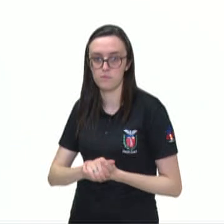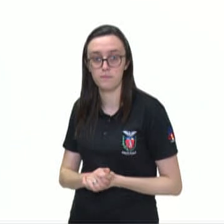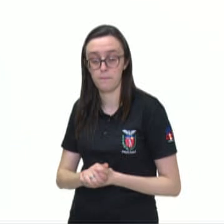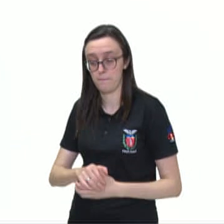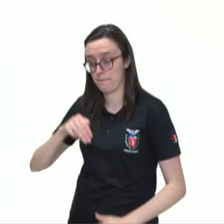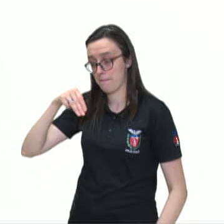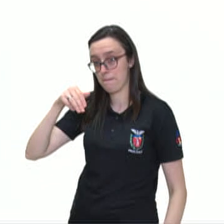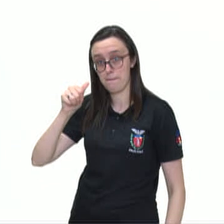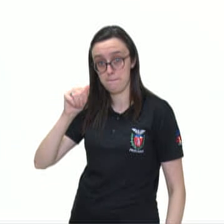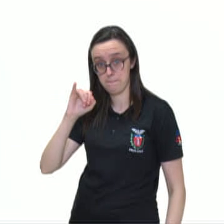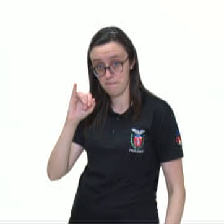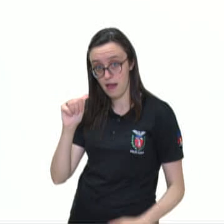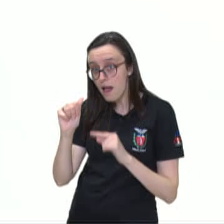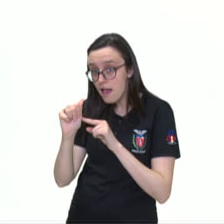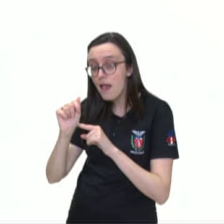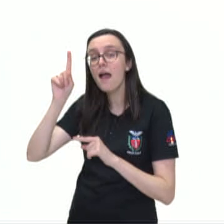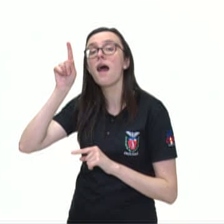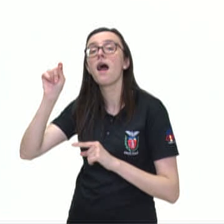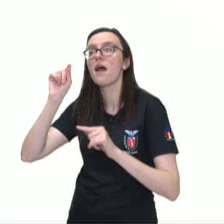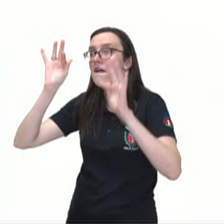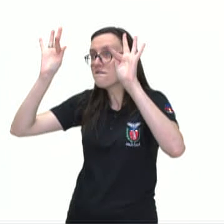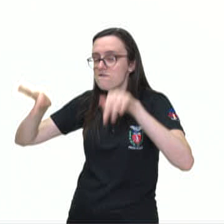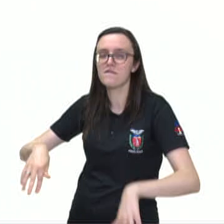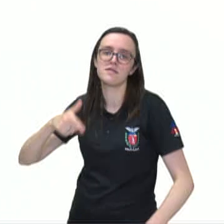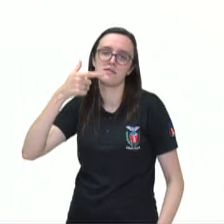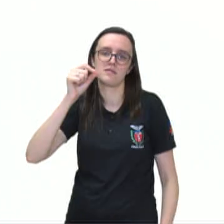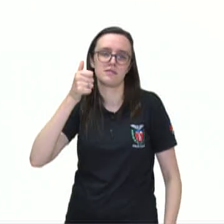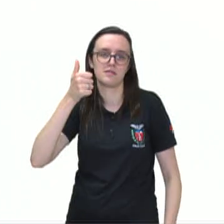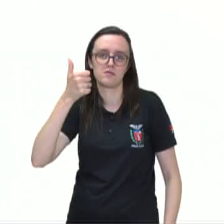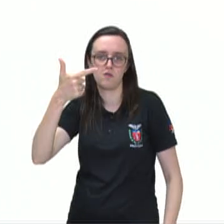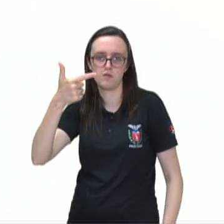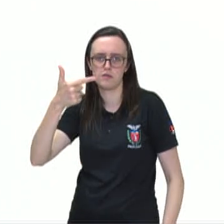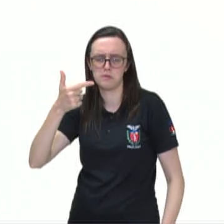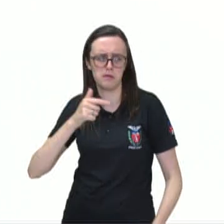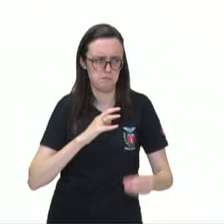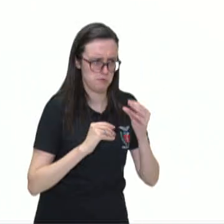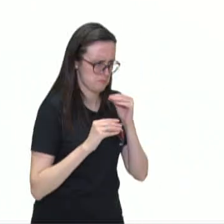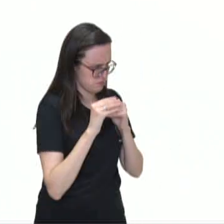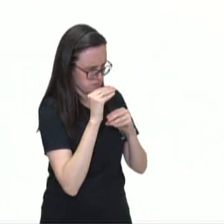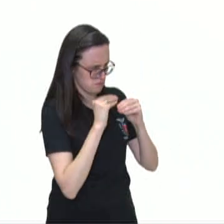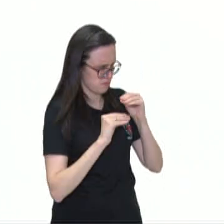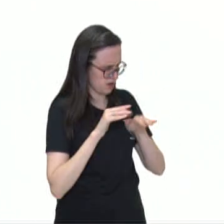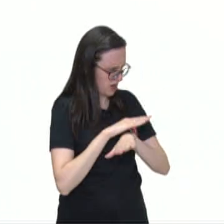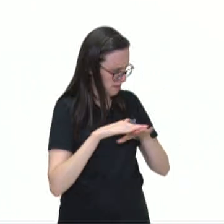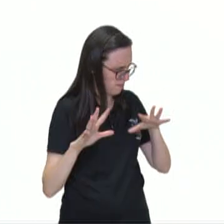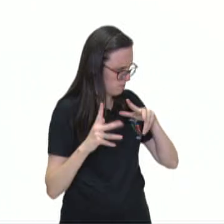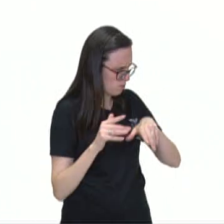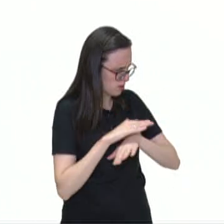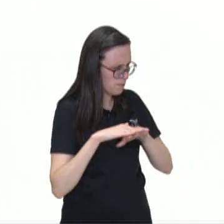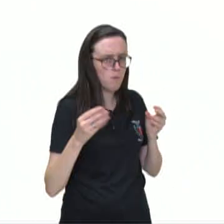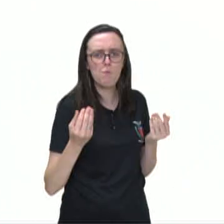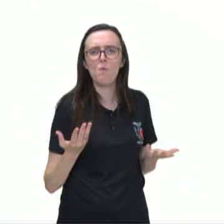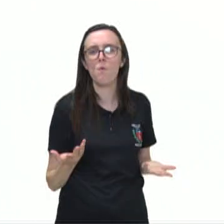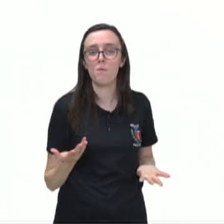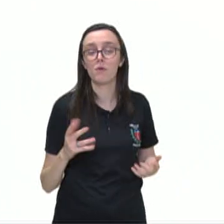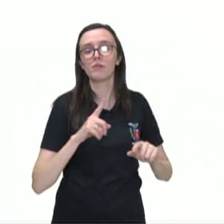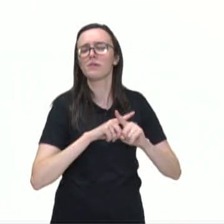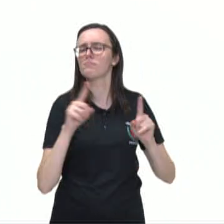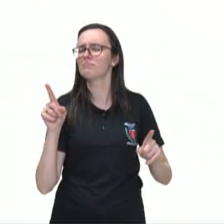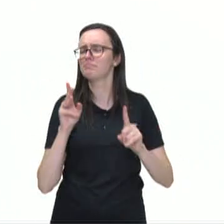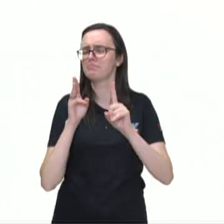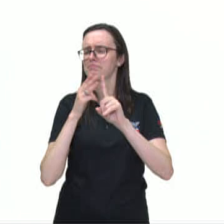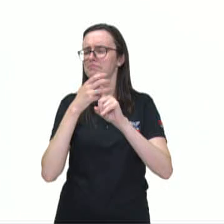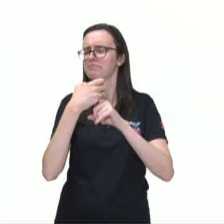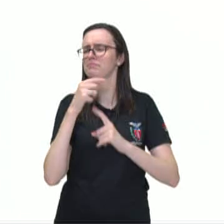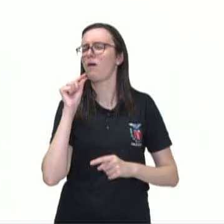ficou conhecido porque acabava em 2012 e gerou muitas especulações sobre o fim do mundo. Mas o que é tão